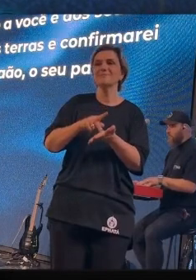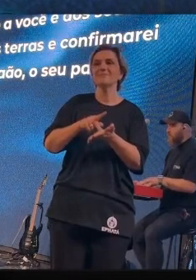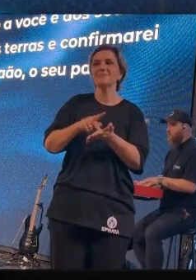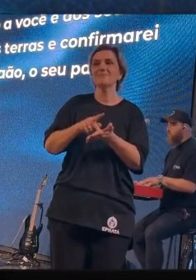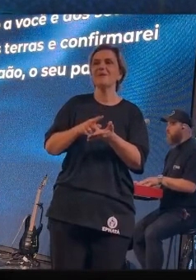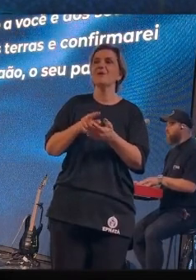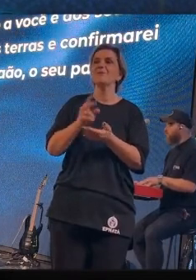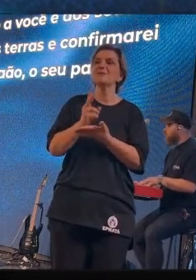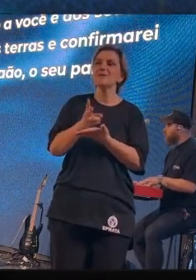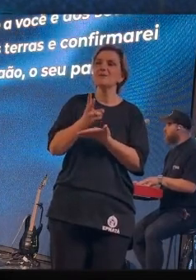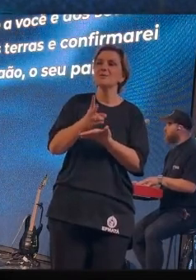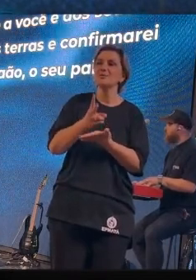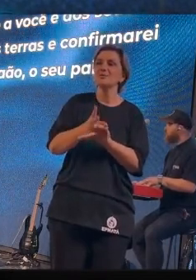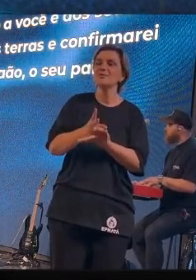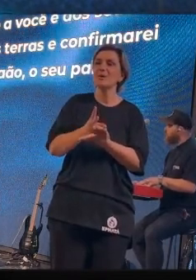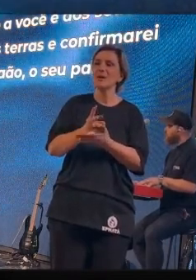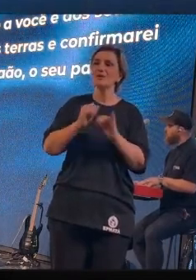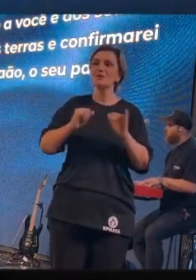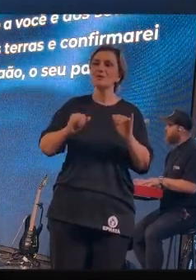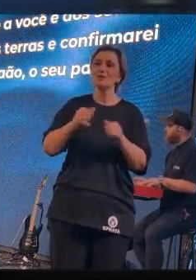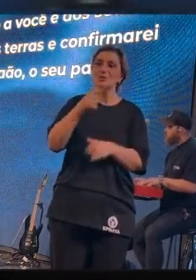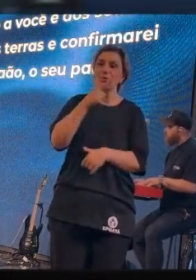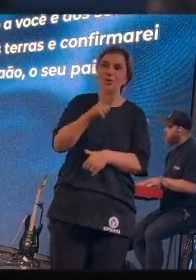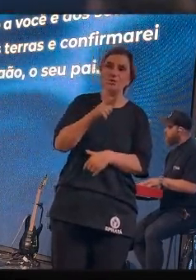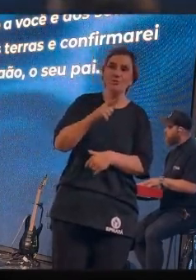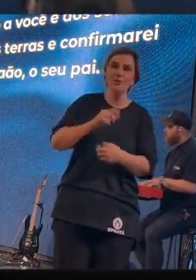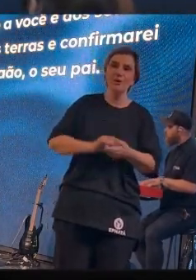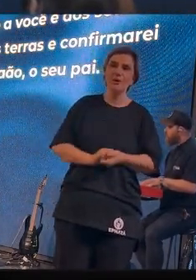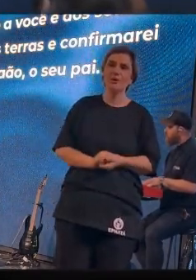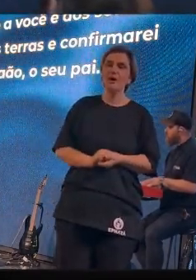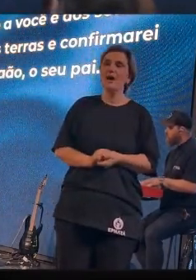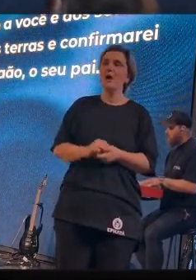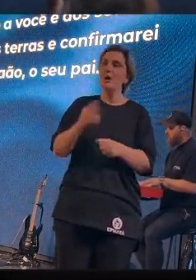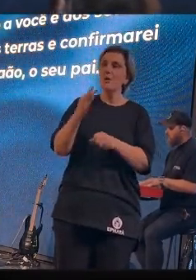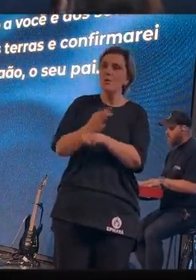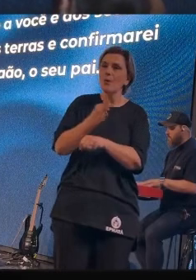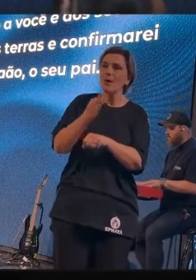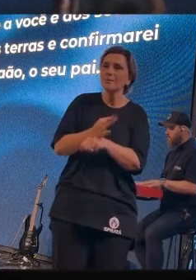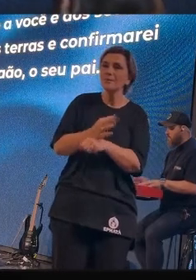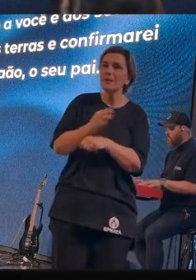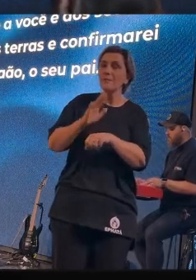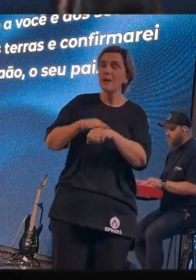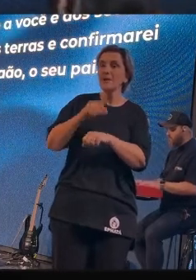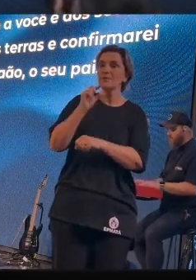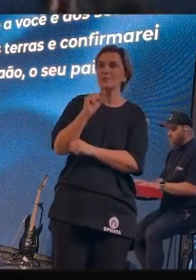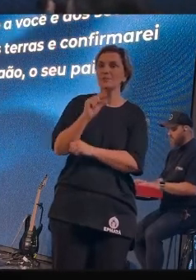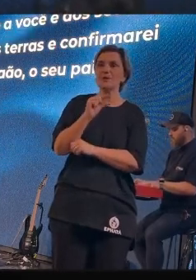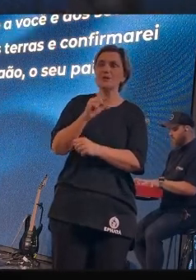deveríamos continuar. Diz mais uma vez para a pessoa que está do teu lado: aguenta só mais um pouquinho.